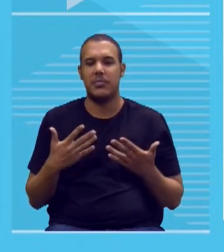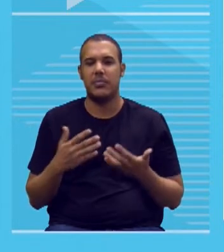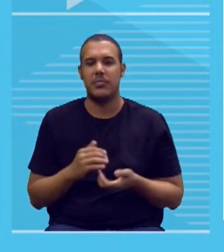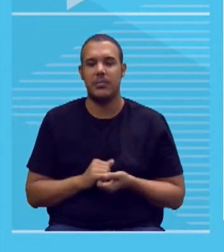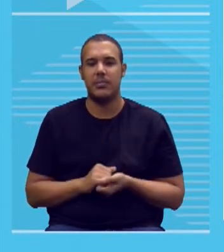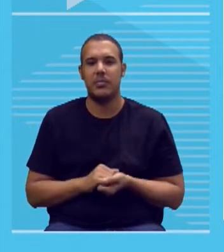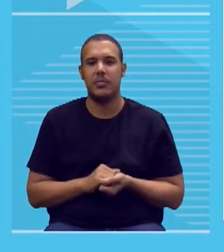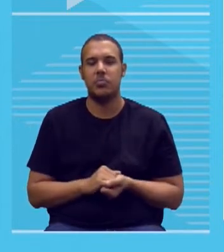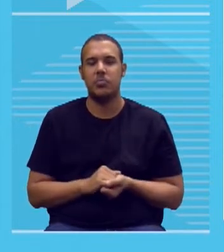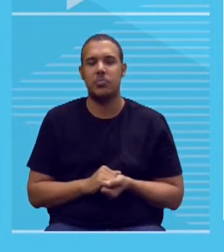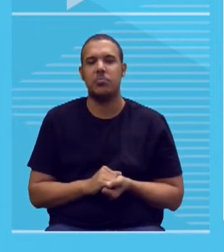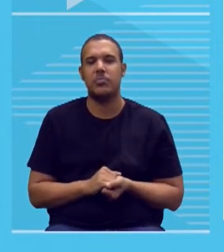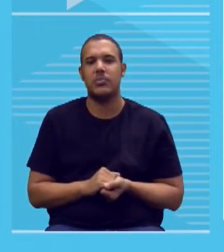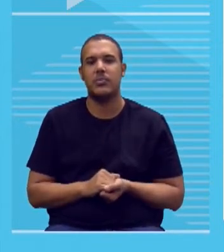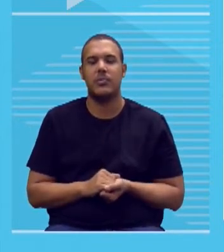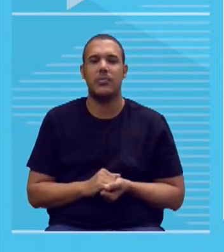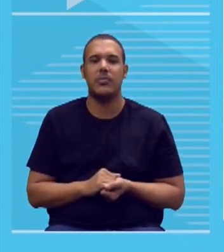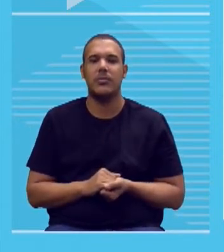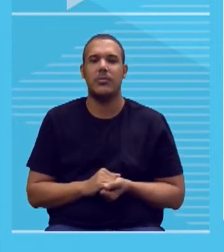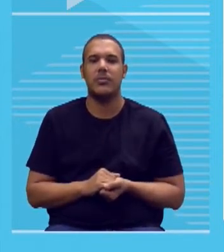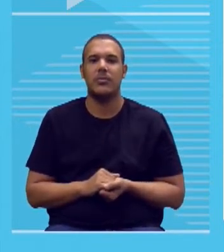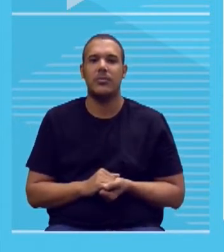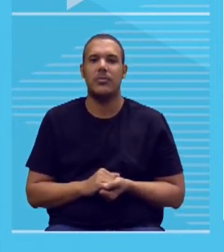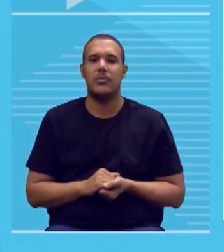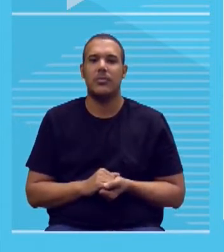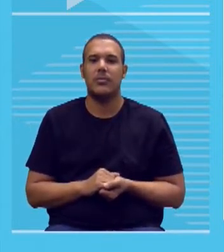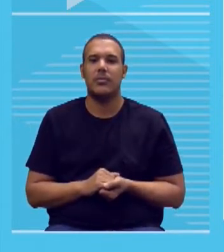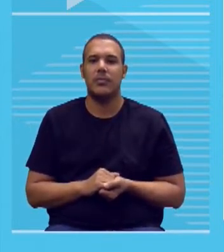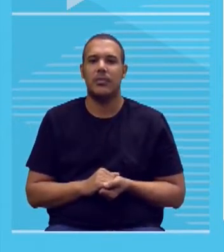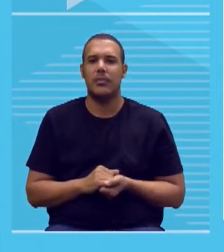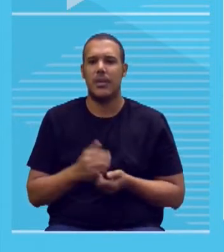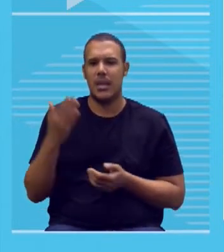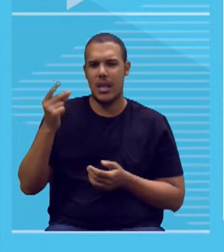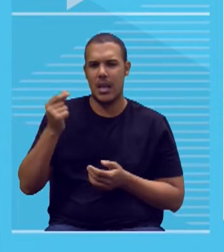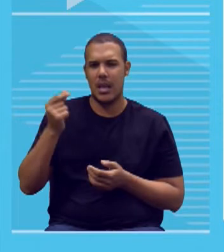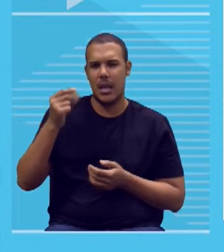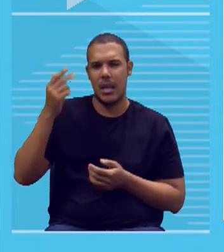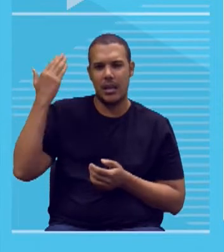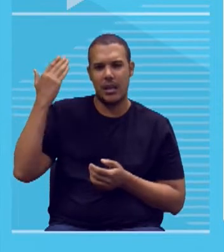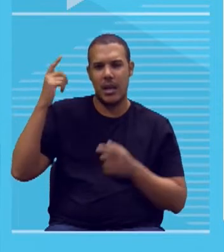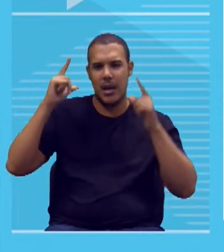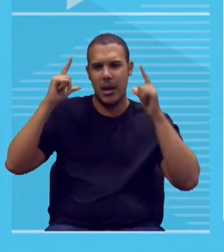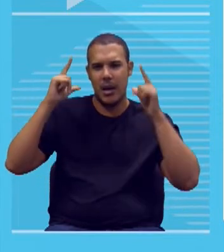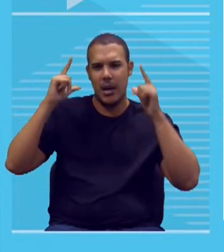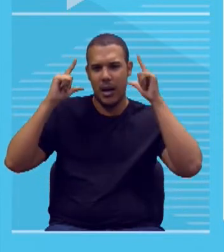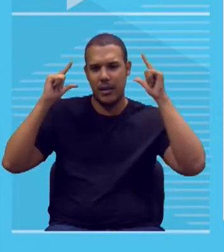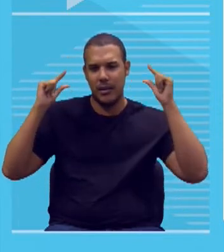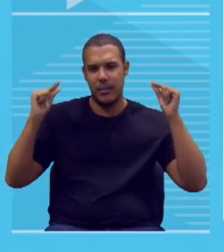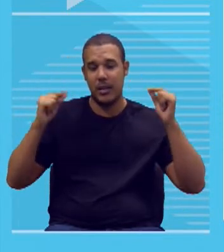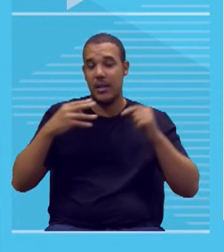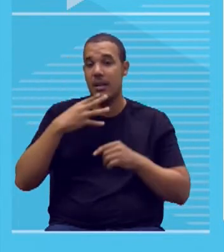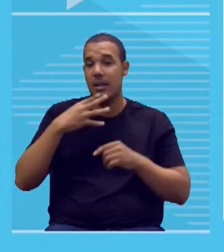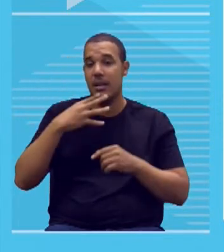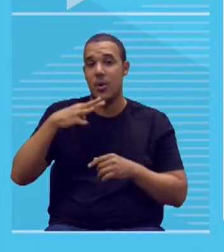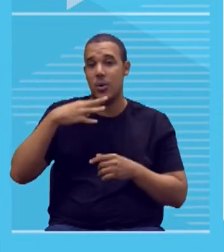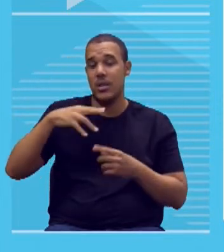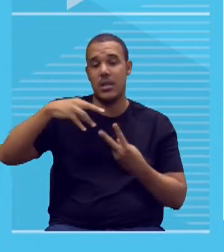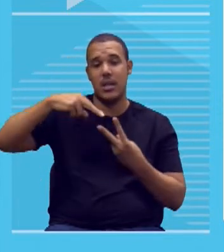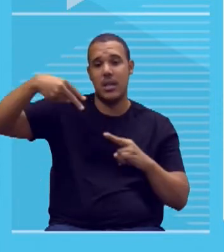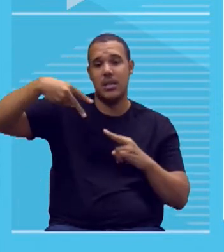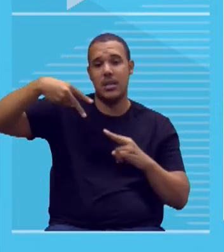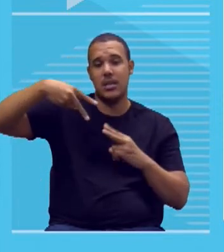é que e naquela época Lamarck não conhecia